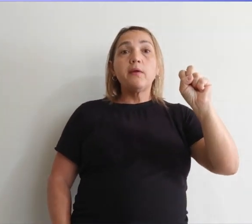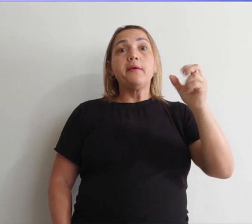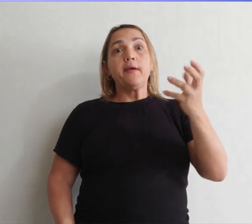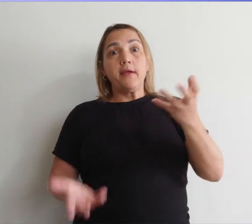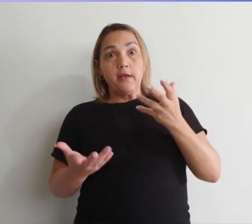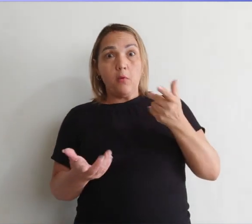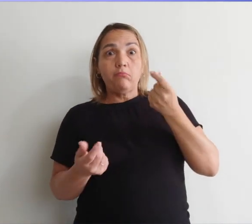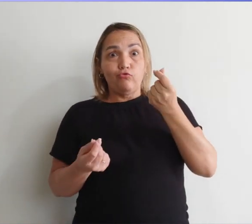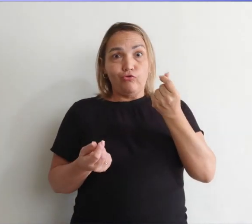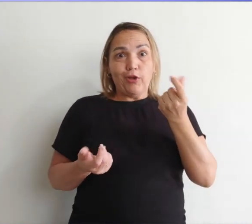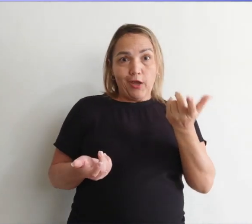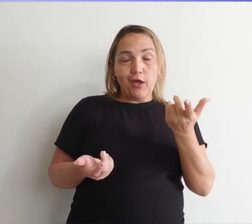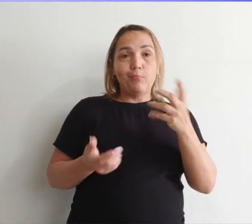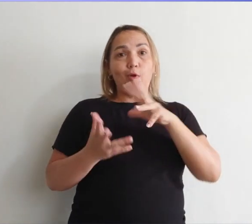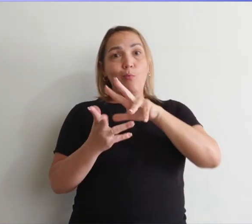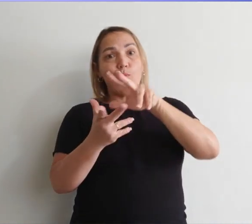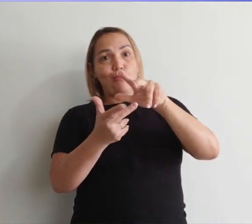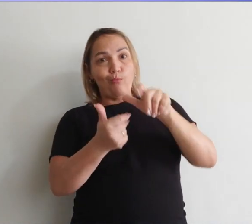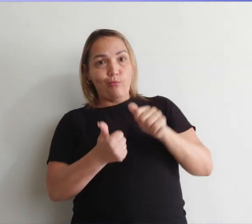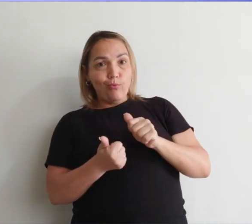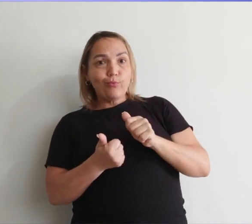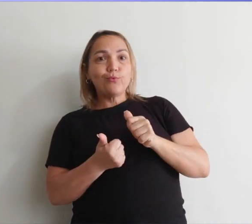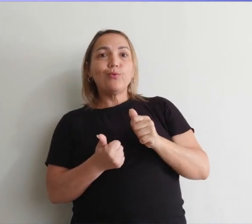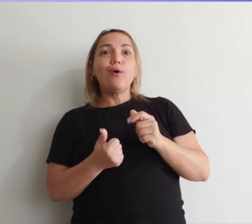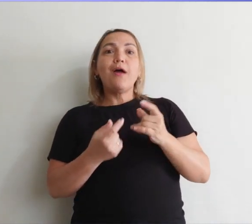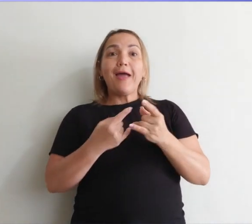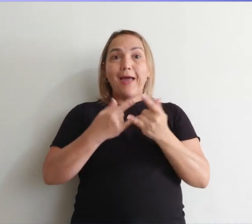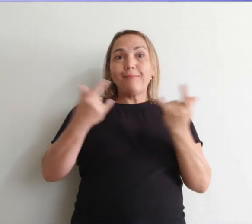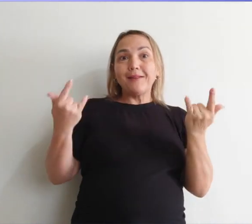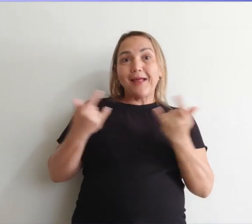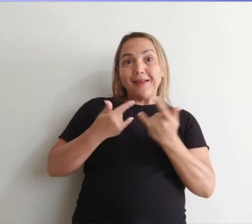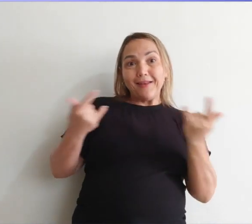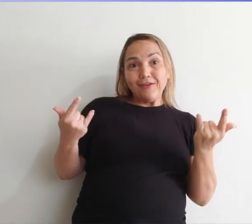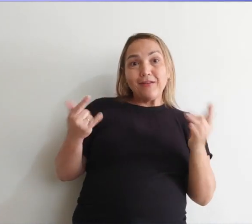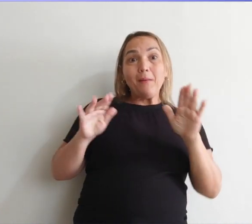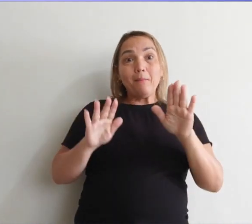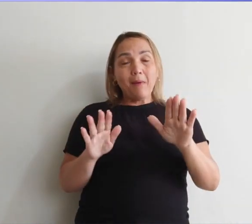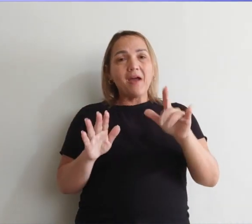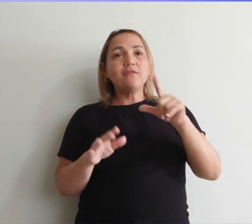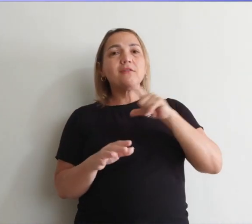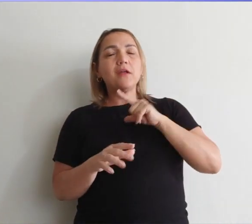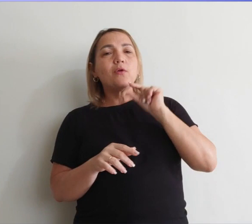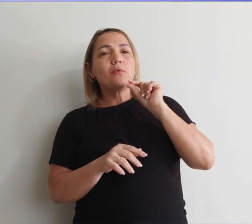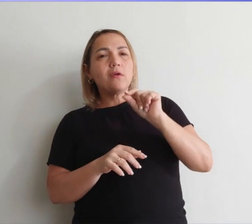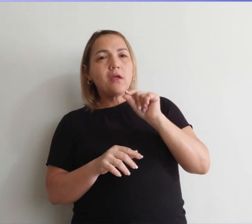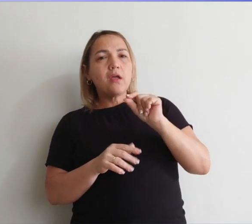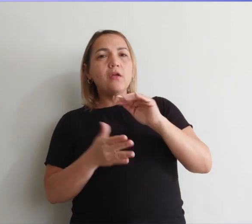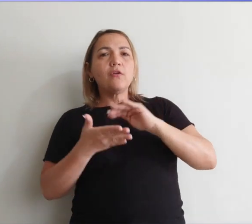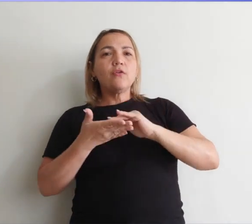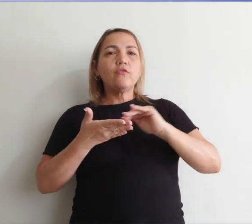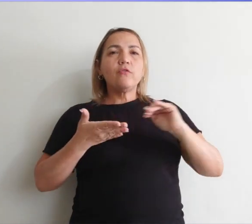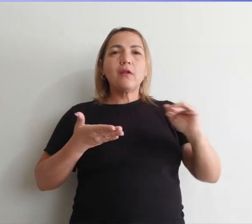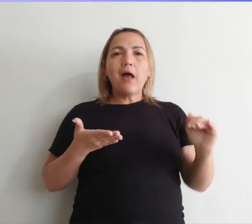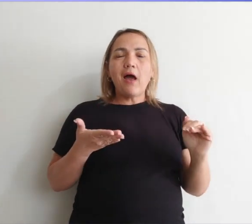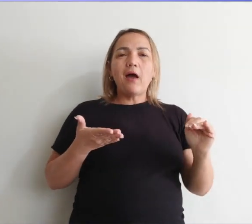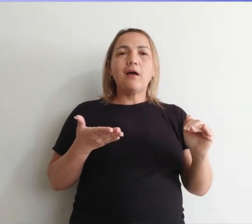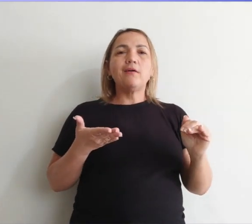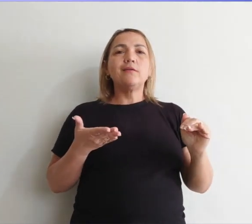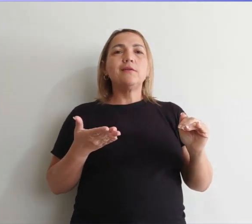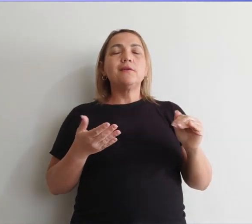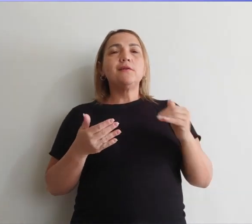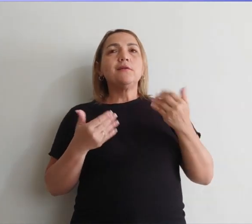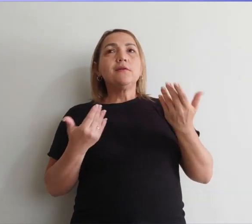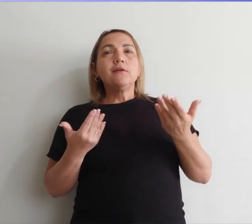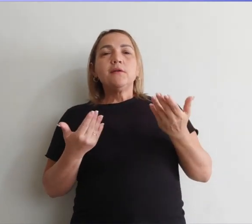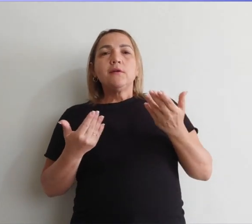dinheiro, porque é o mundo capitalista, né? Mas existe uma questão dos transgênicos, você engendrar, a parte, né, de engendrar